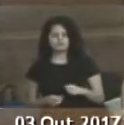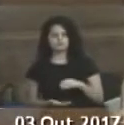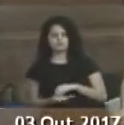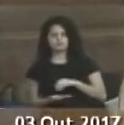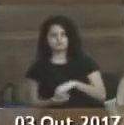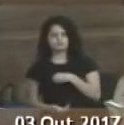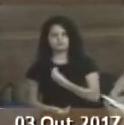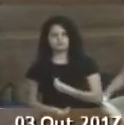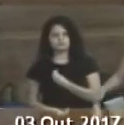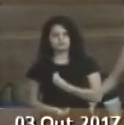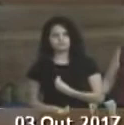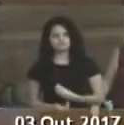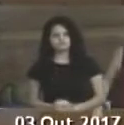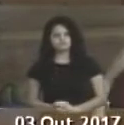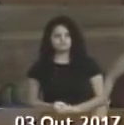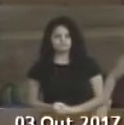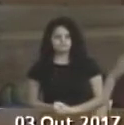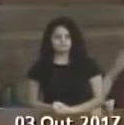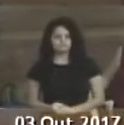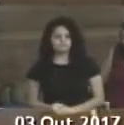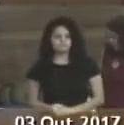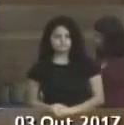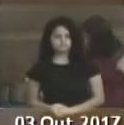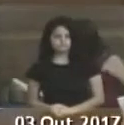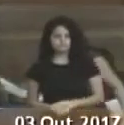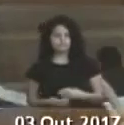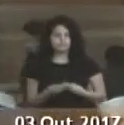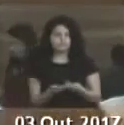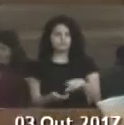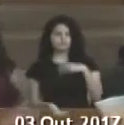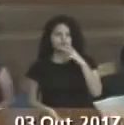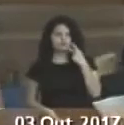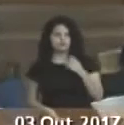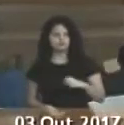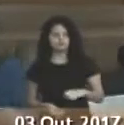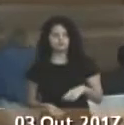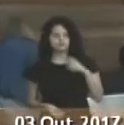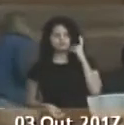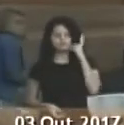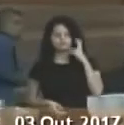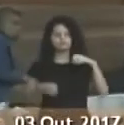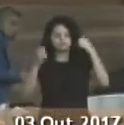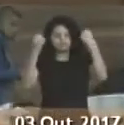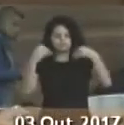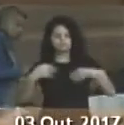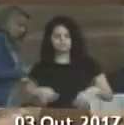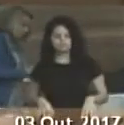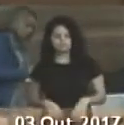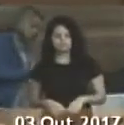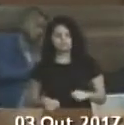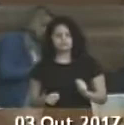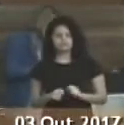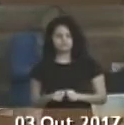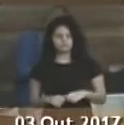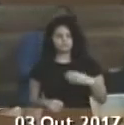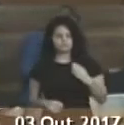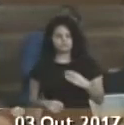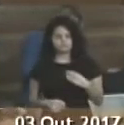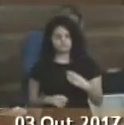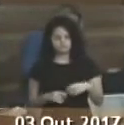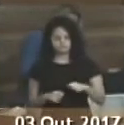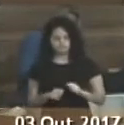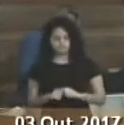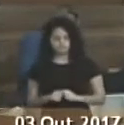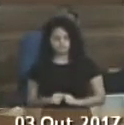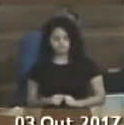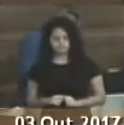hábil, o senhor presidente franqueou as palavras dos vereadores em explicação pessoal. Fizeram uso da palavra em explicação pessoal o